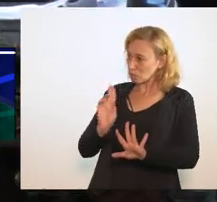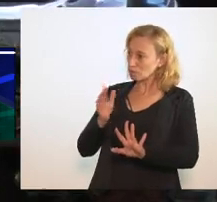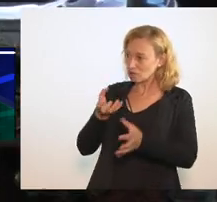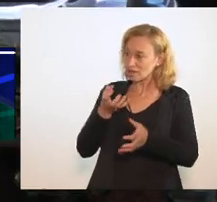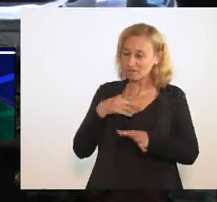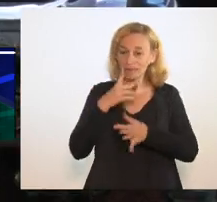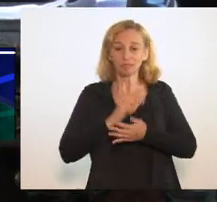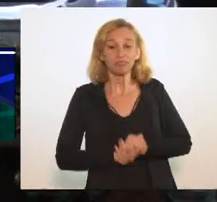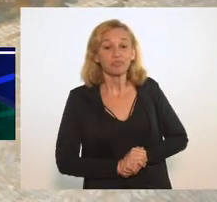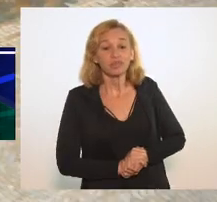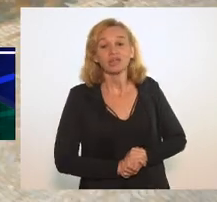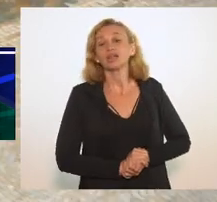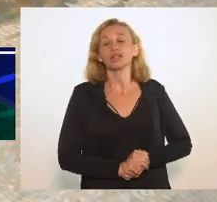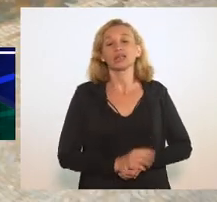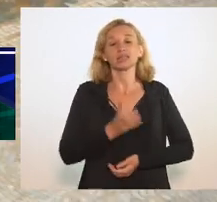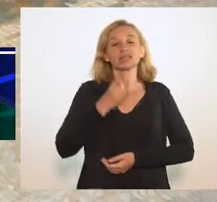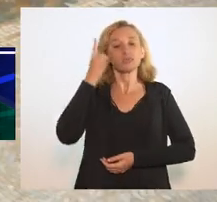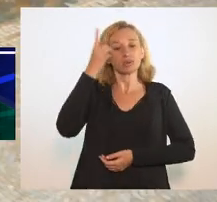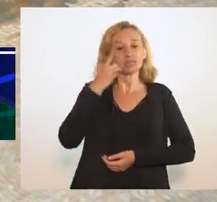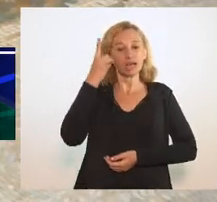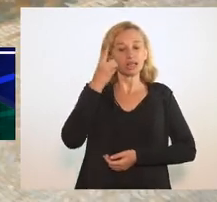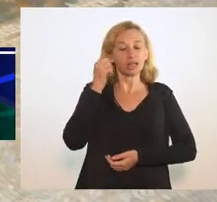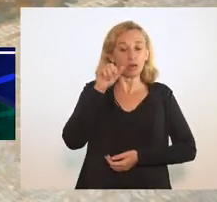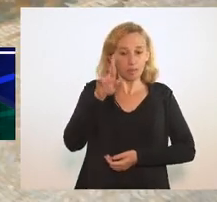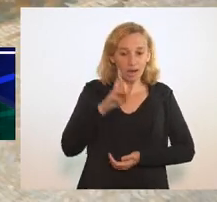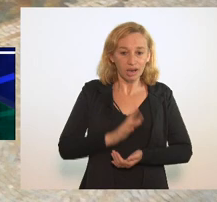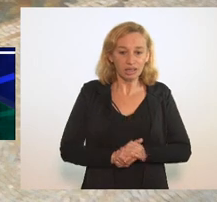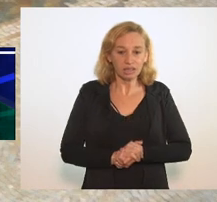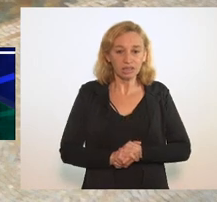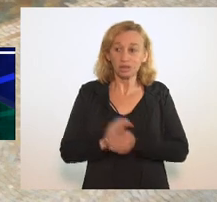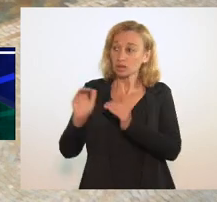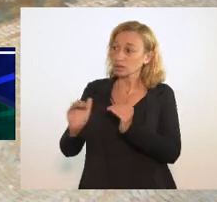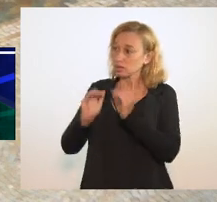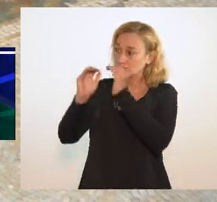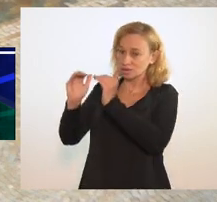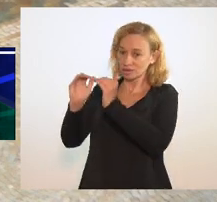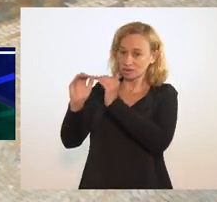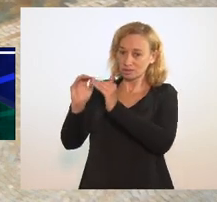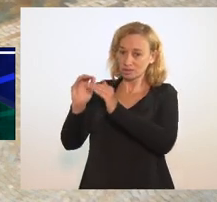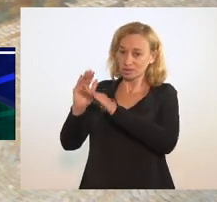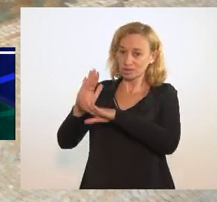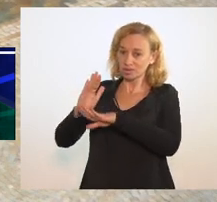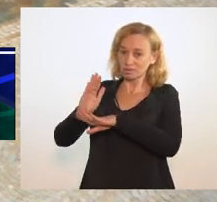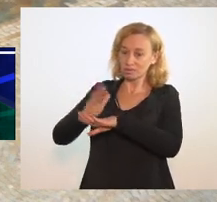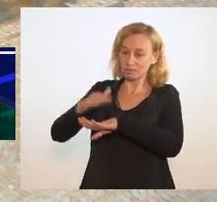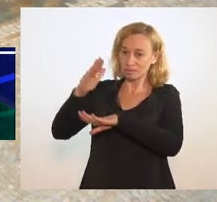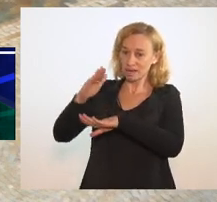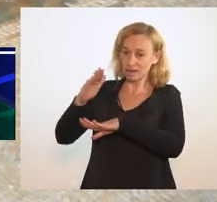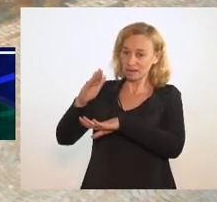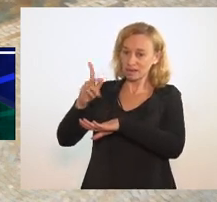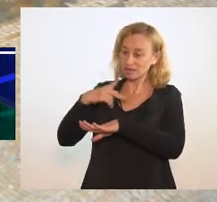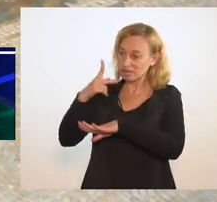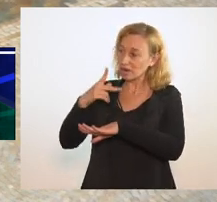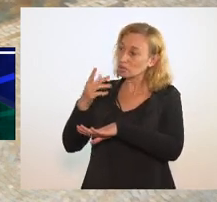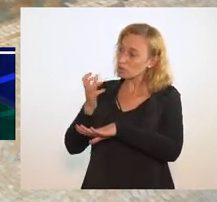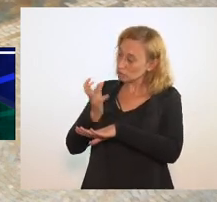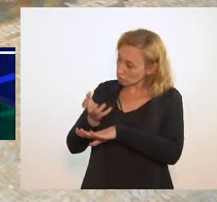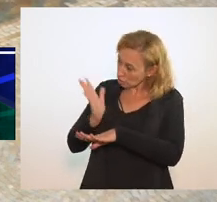favor. Deputado Eleomar, Vossa Excelência acabou me dando mais subsídio a defender aquilo que